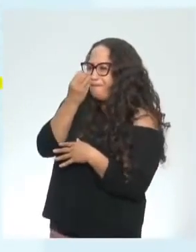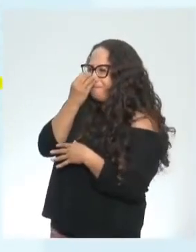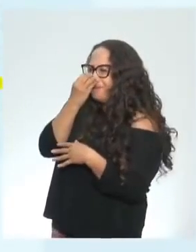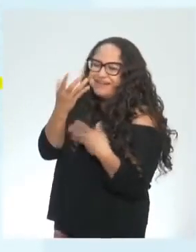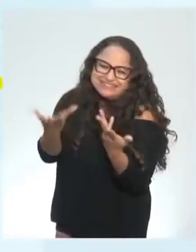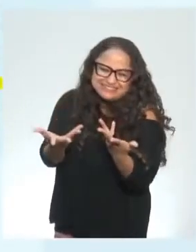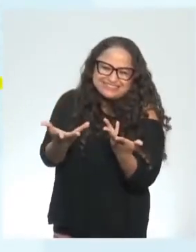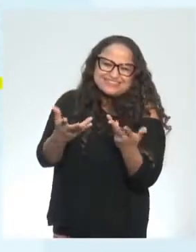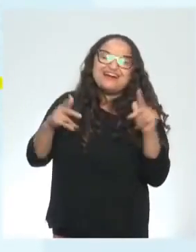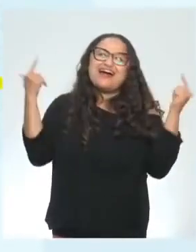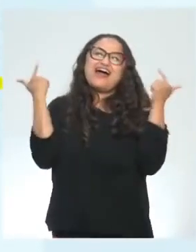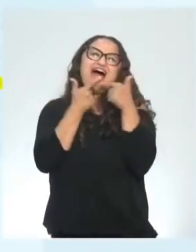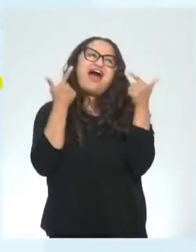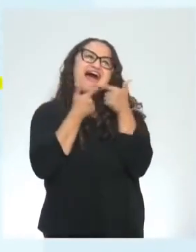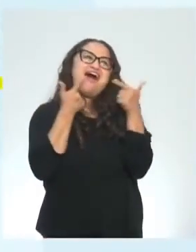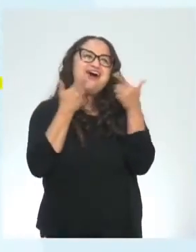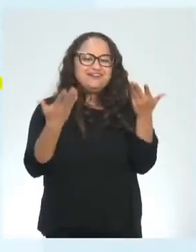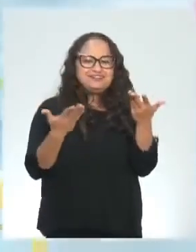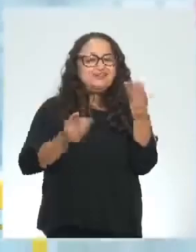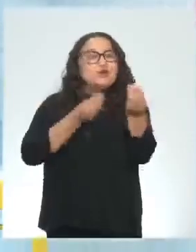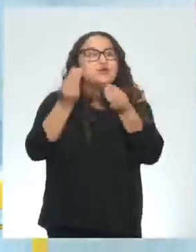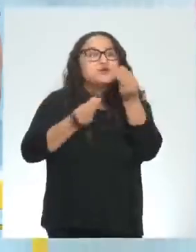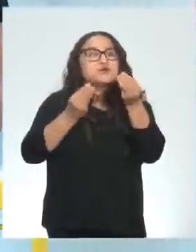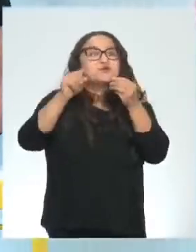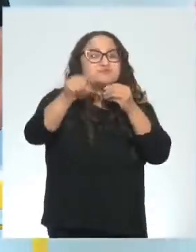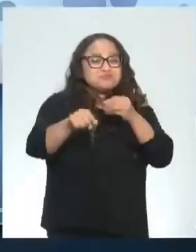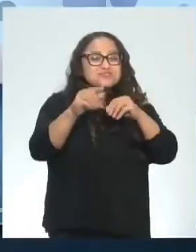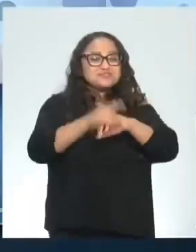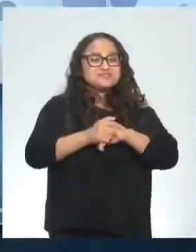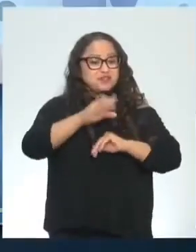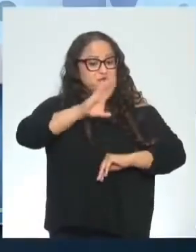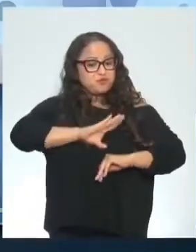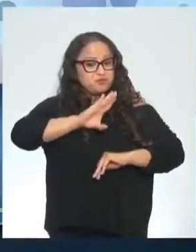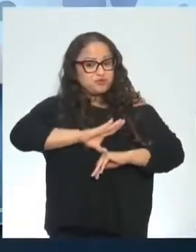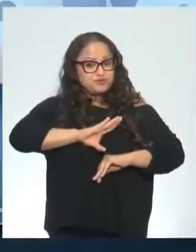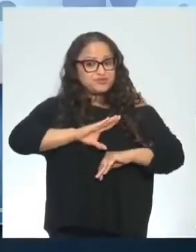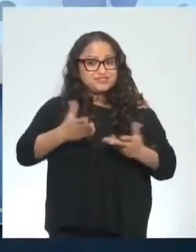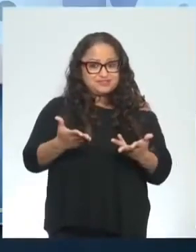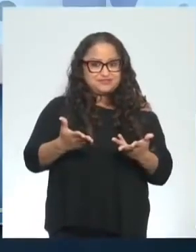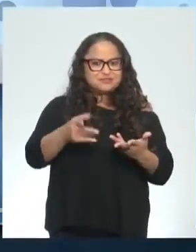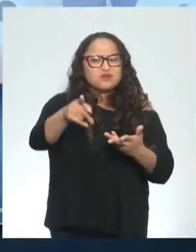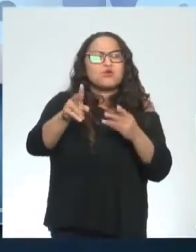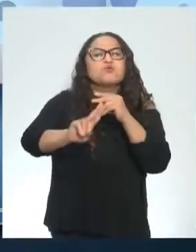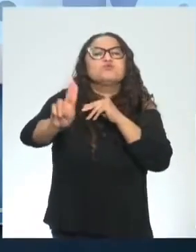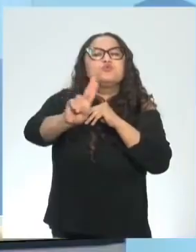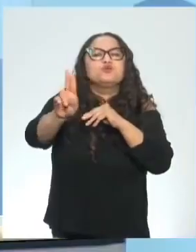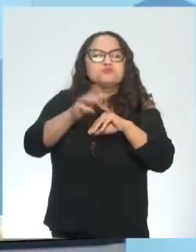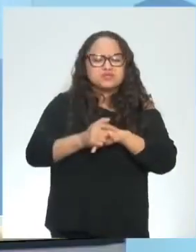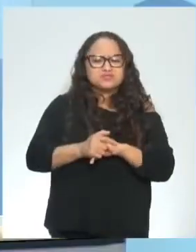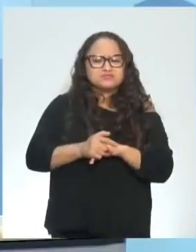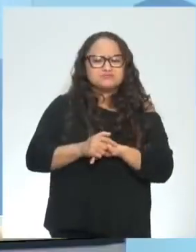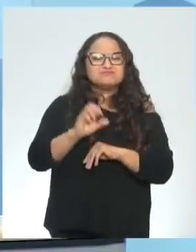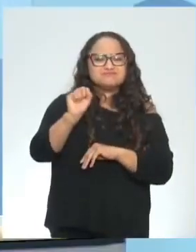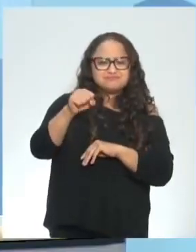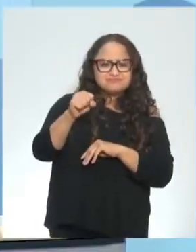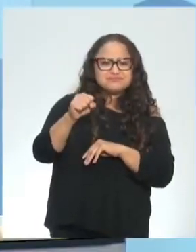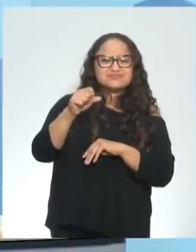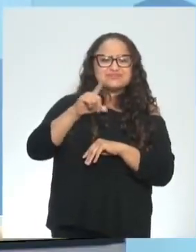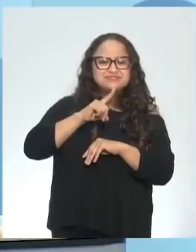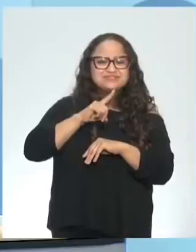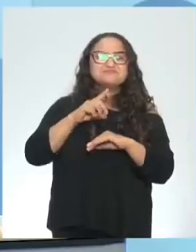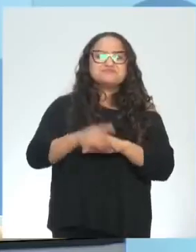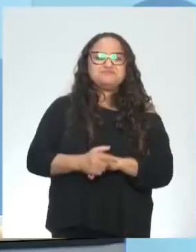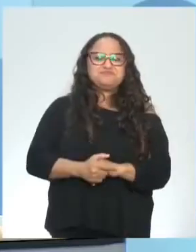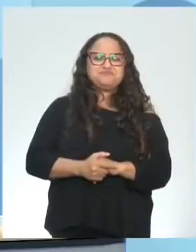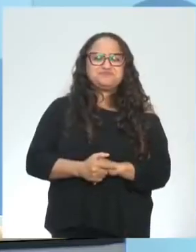se embaraçar só para fazer as pessoas rirem Como é o nome disso aí em português tá subindo alguma coisa aí sem viu aqui